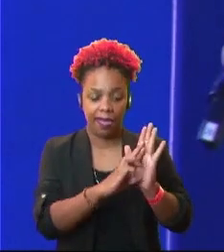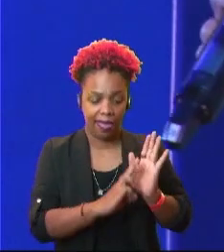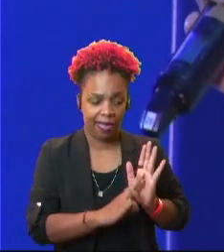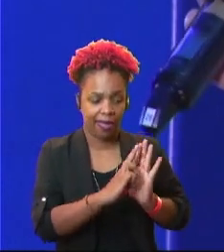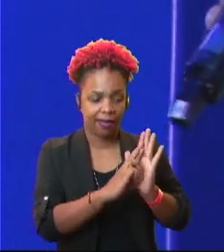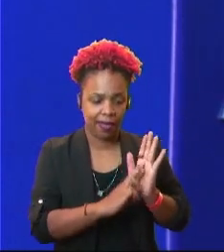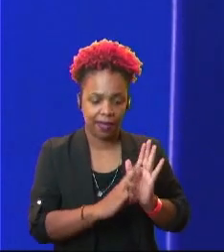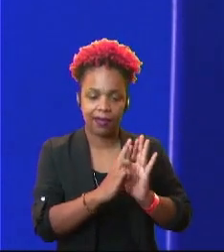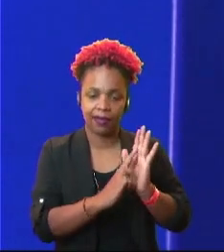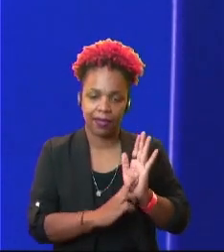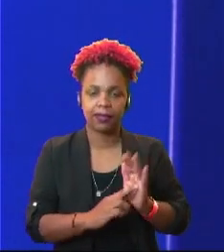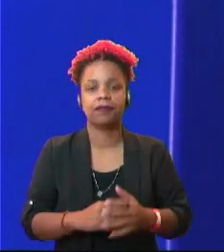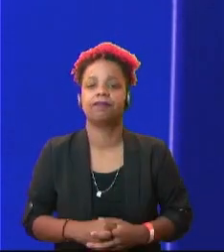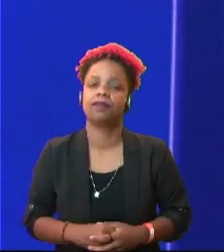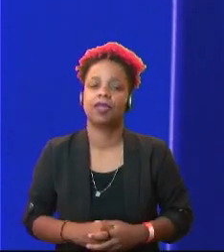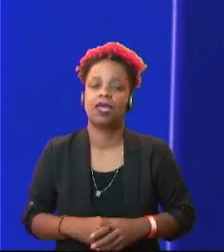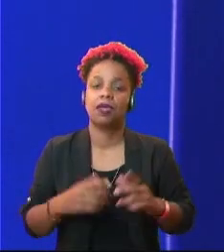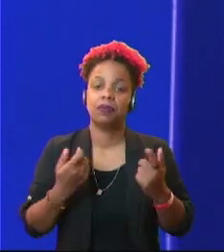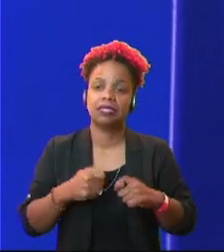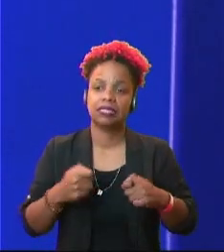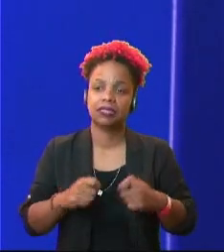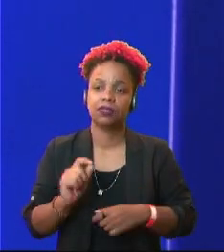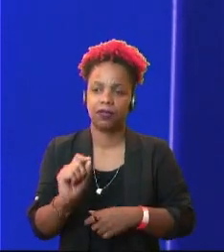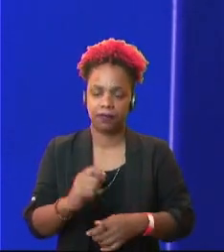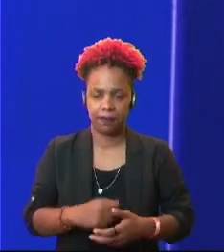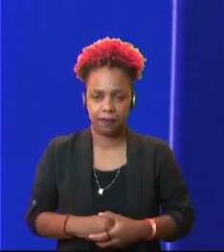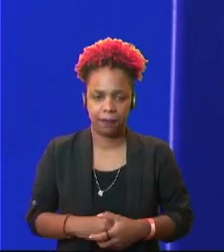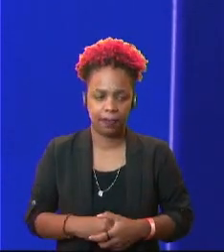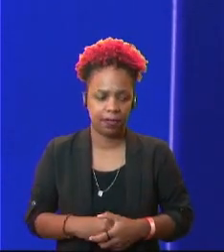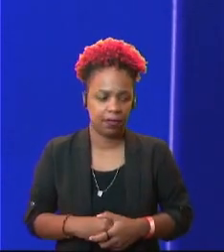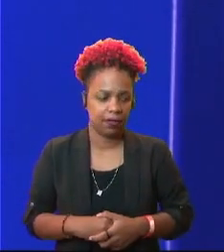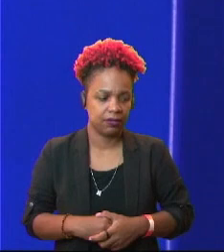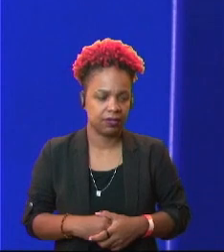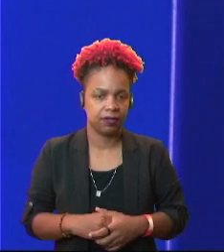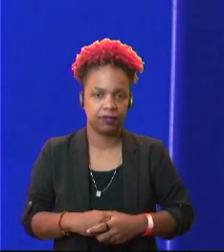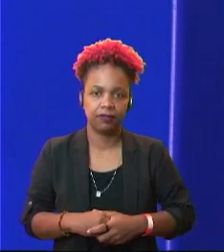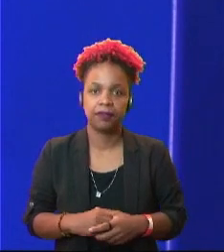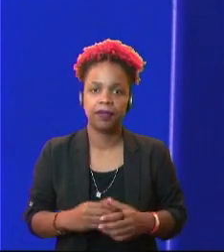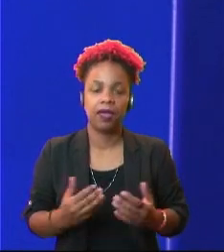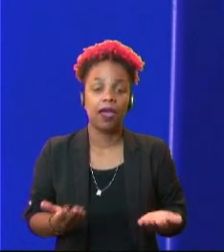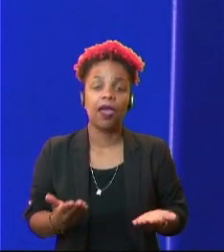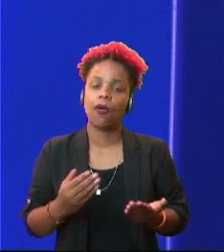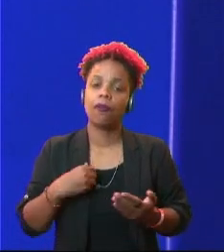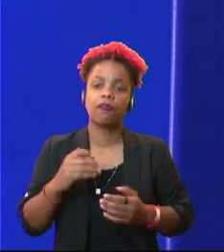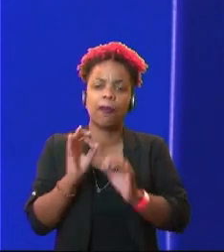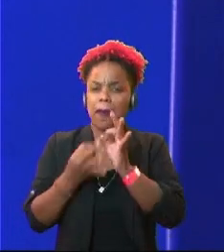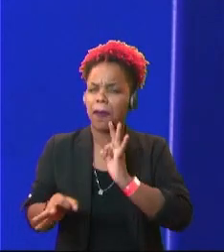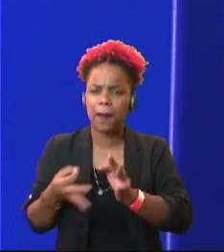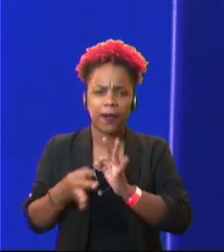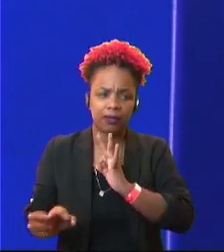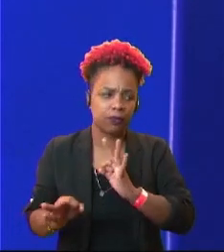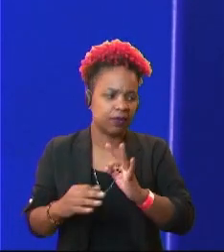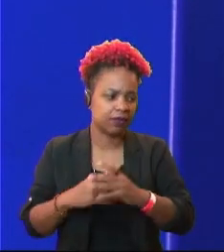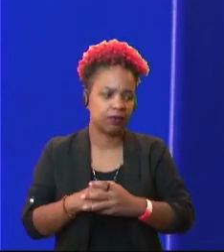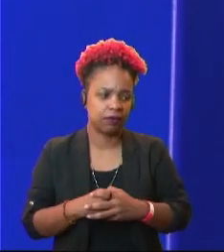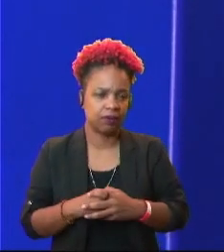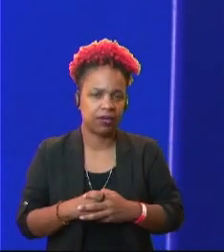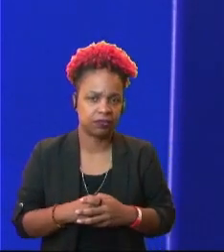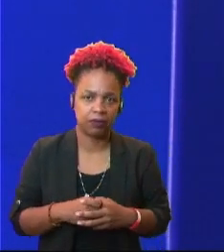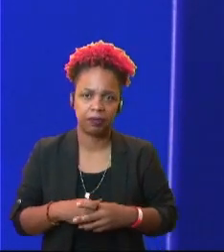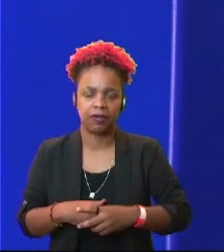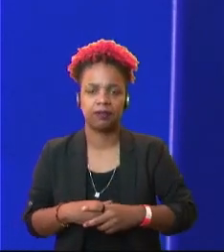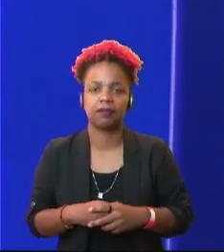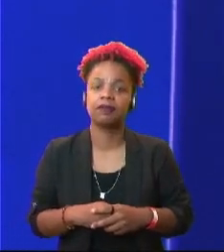e vem ondas. Eu preciso voltar aqui, eu prometo que eu não vou me alongar, mas estamos na